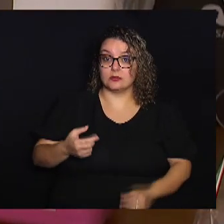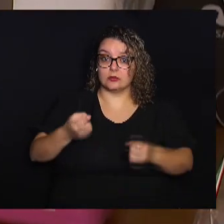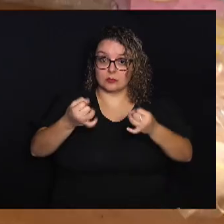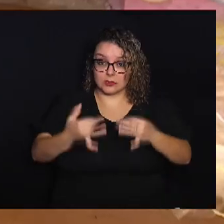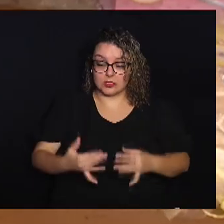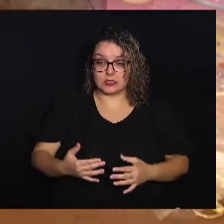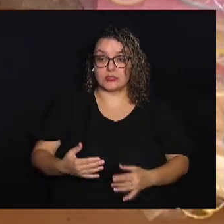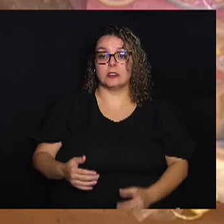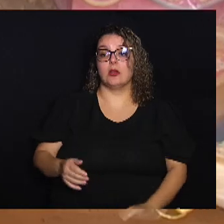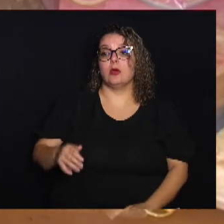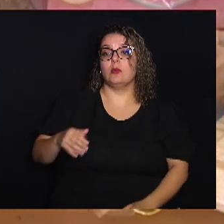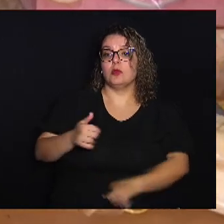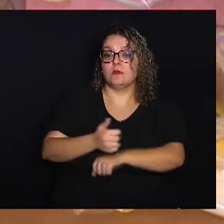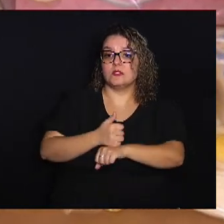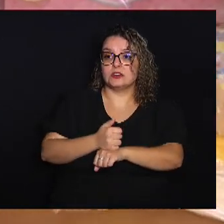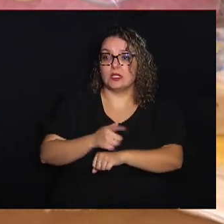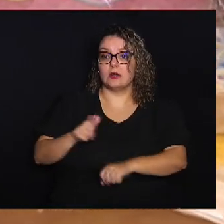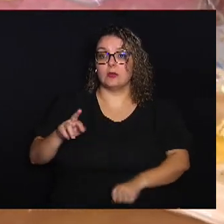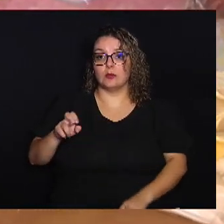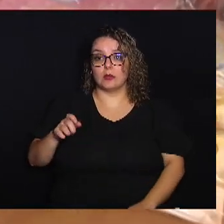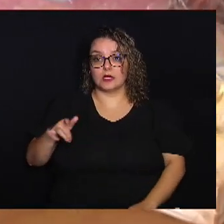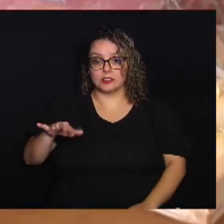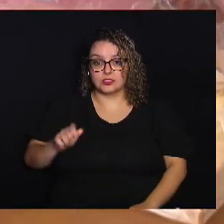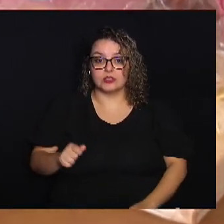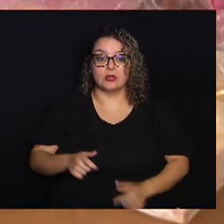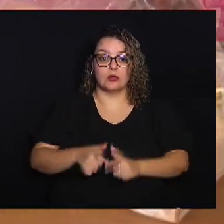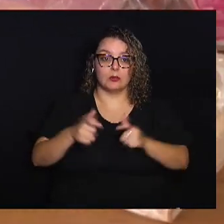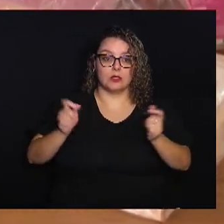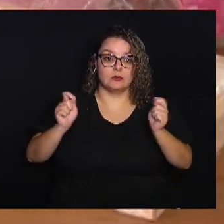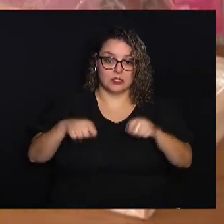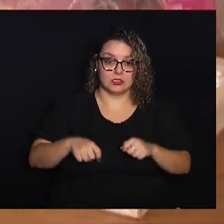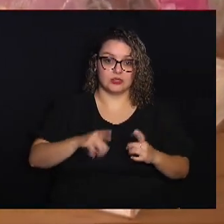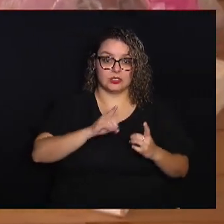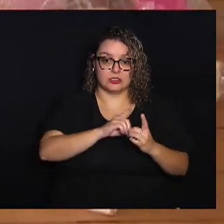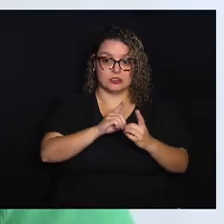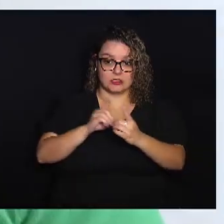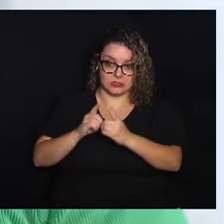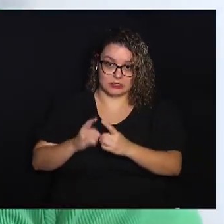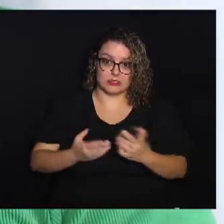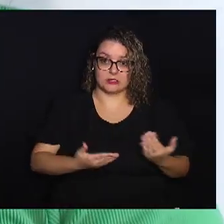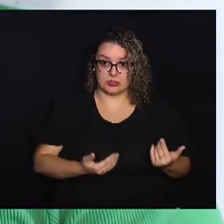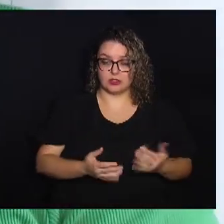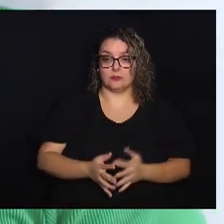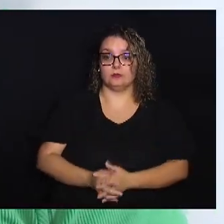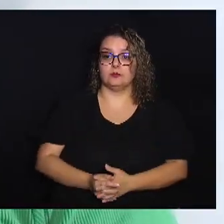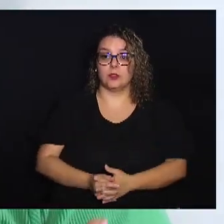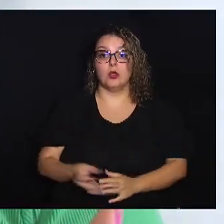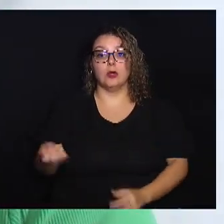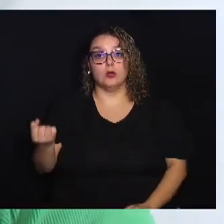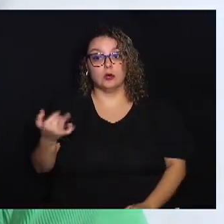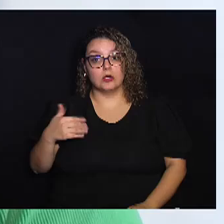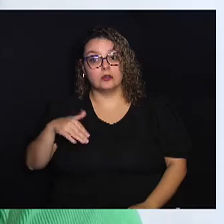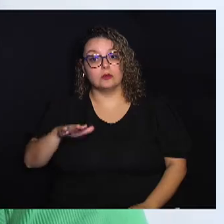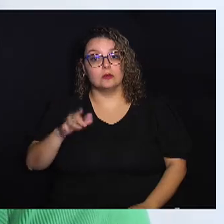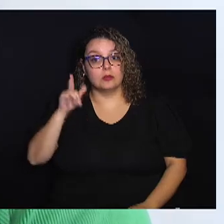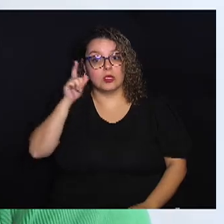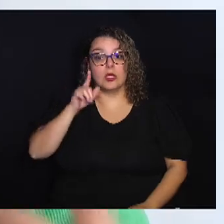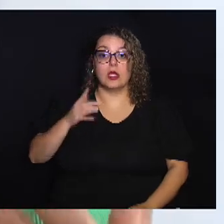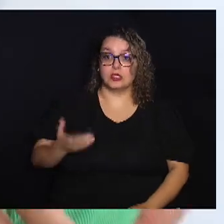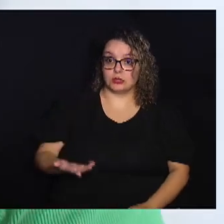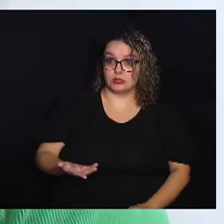da Guardinha, a contribuição aumenta a possibilidade de atendimento desses jovens. Quanto mais nós